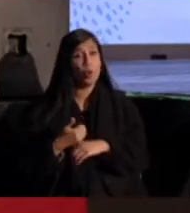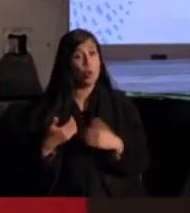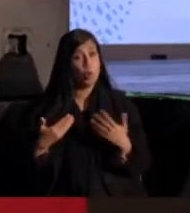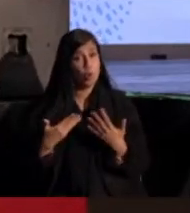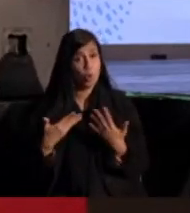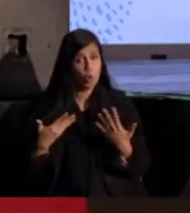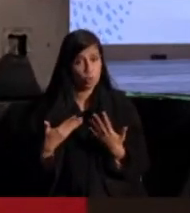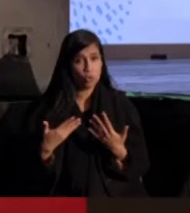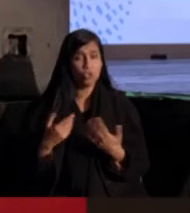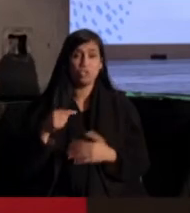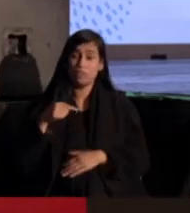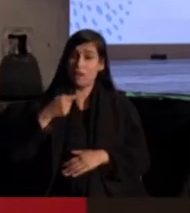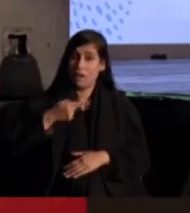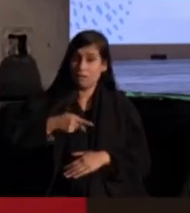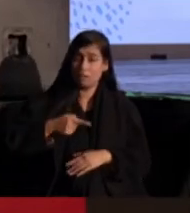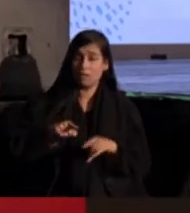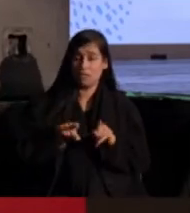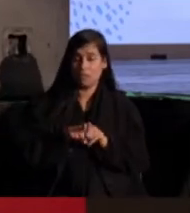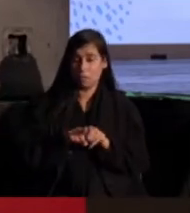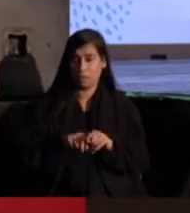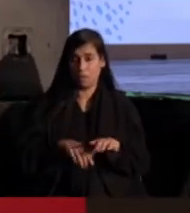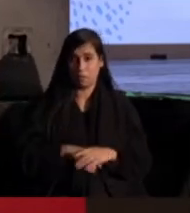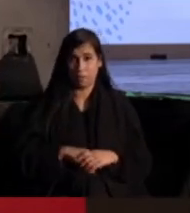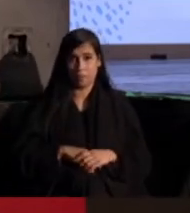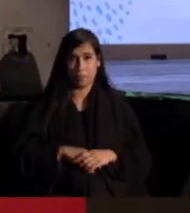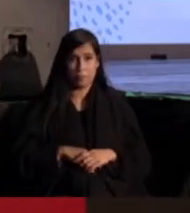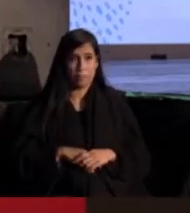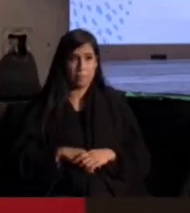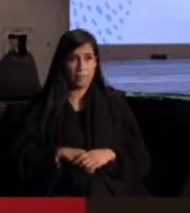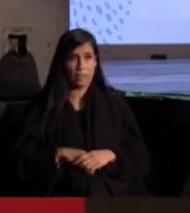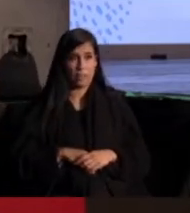E misturando com isso, já então,